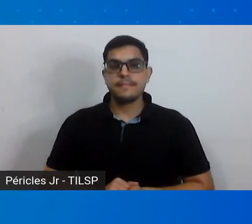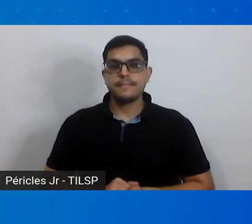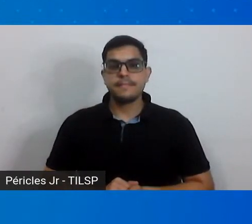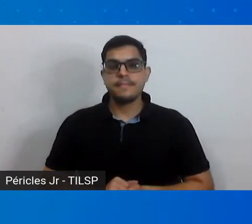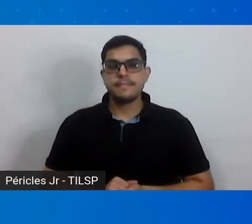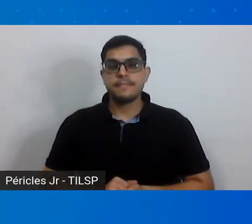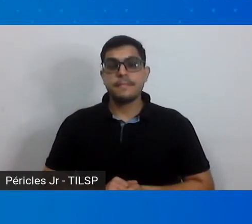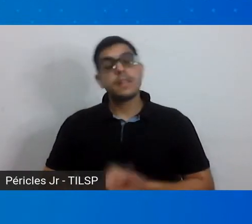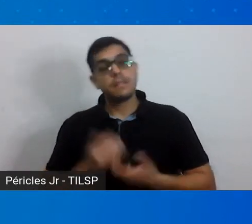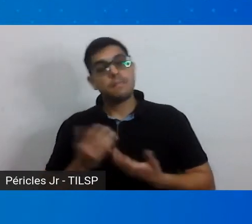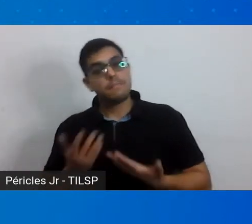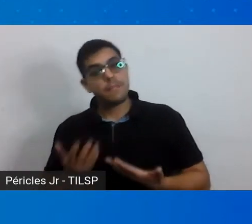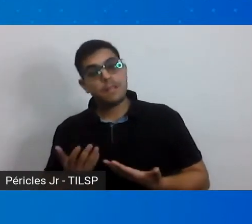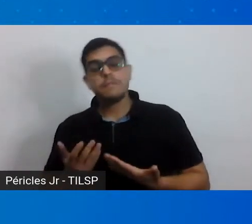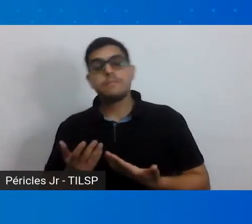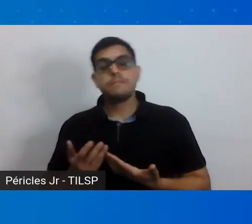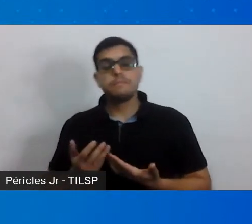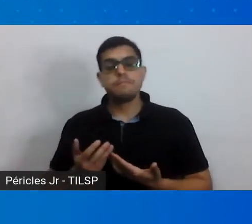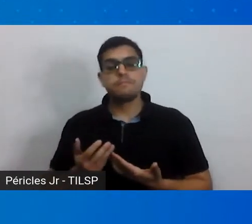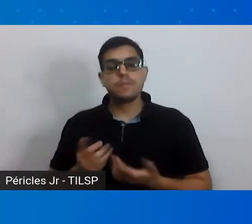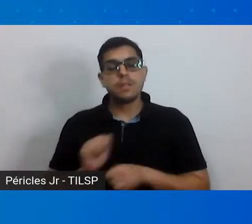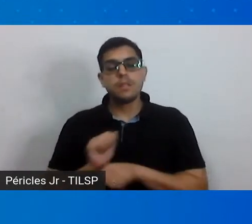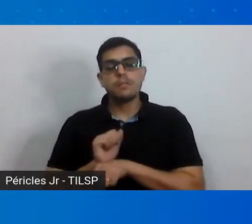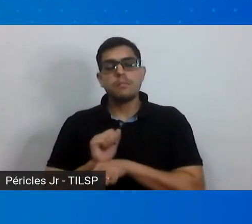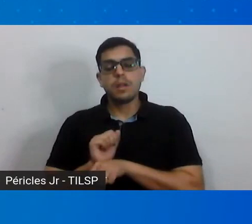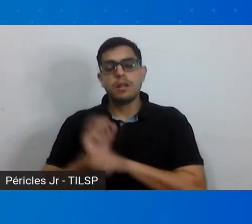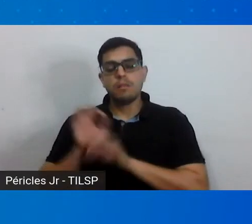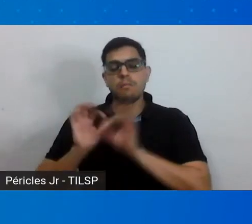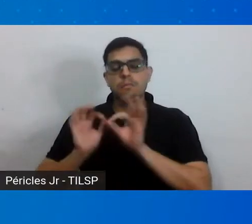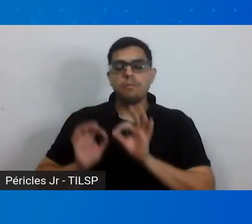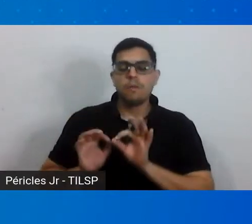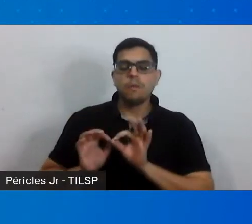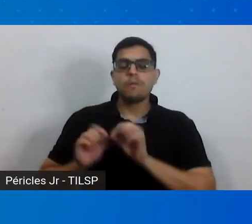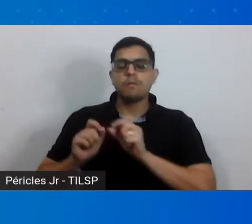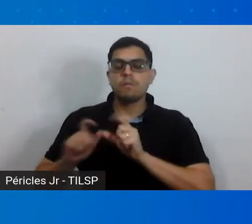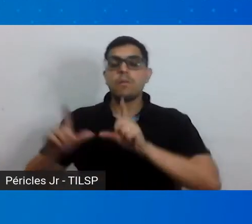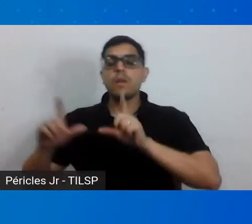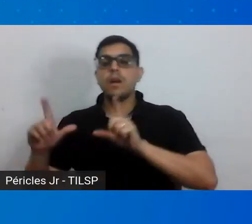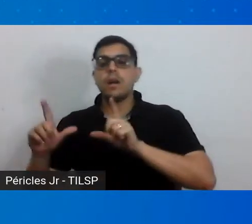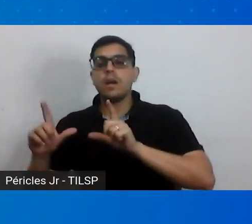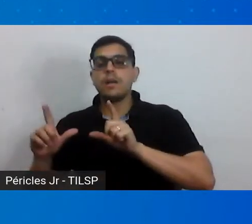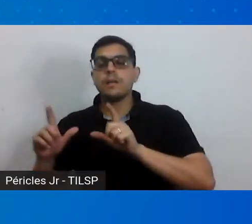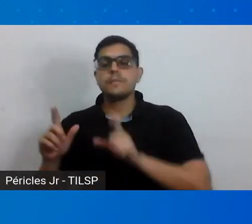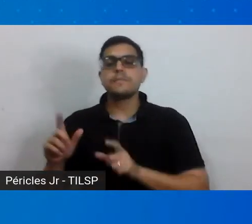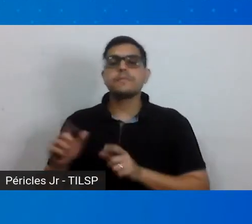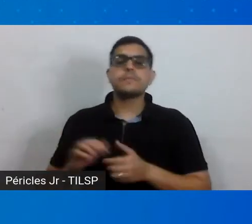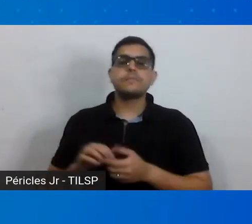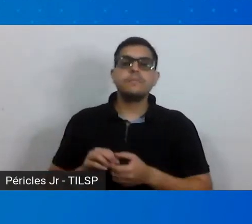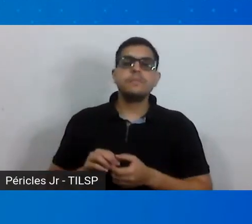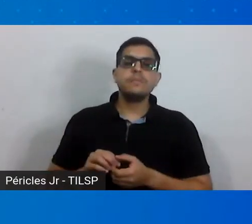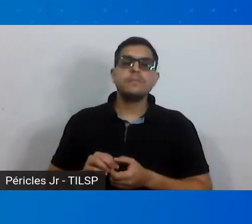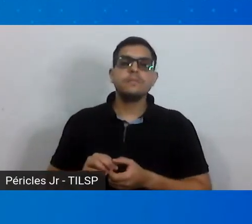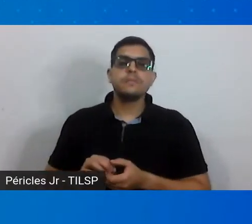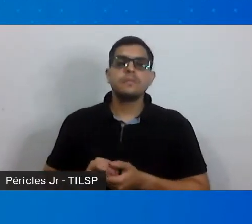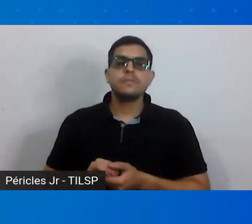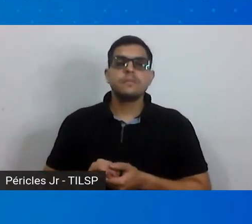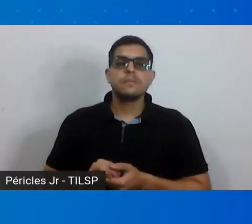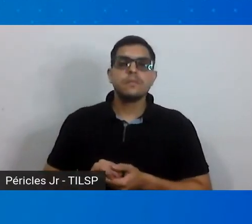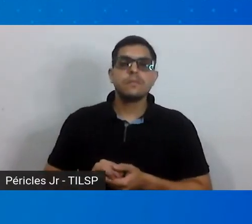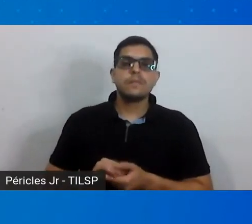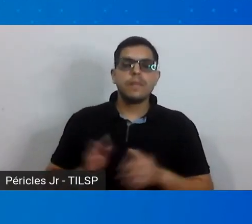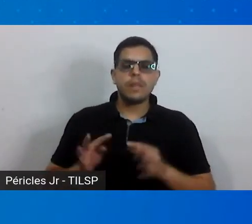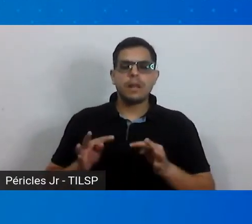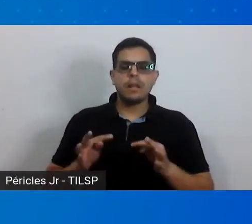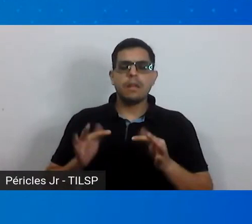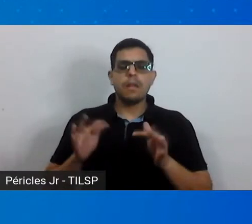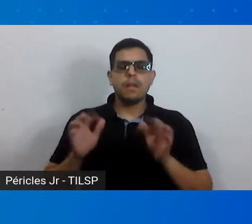bom então enquanto a esta providenciando minha apresentação esse tema das tecnologias de